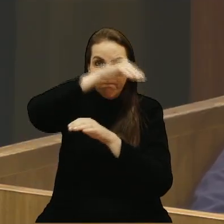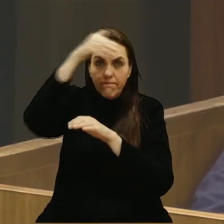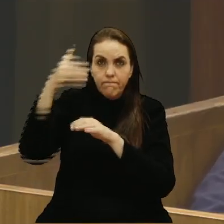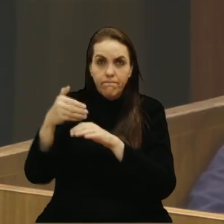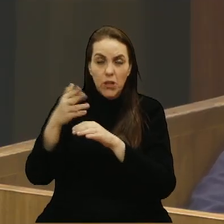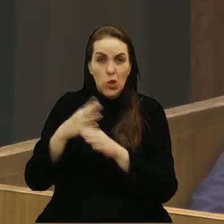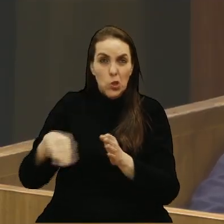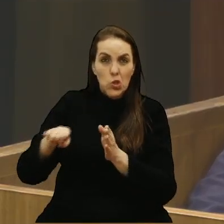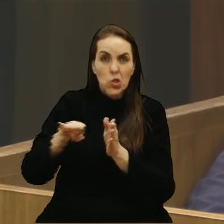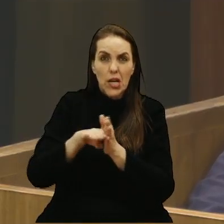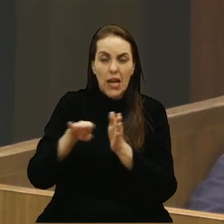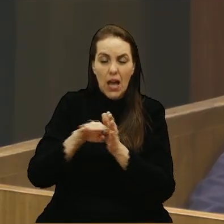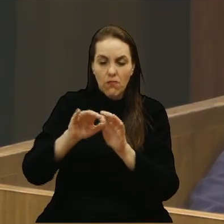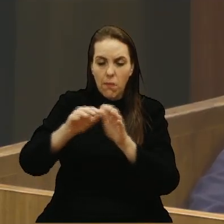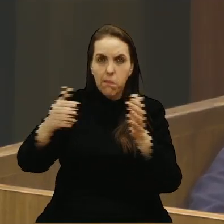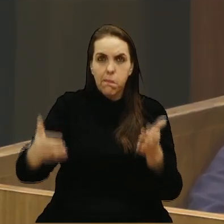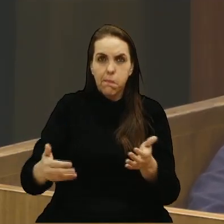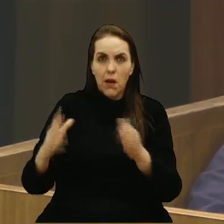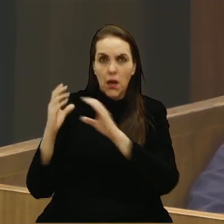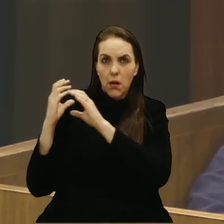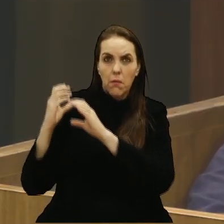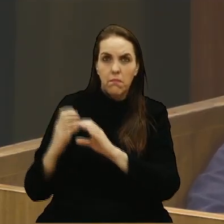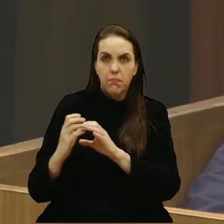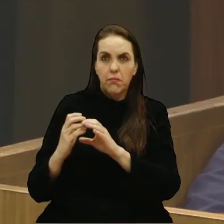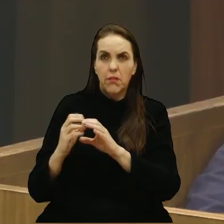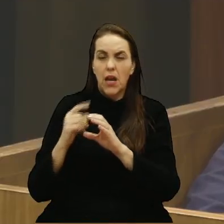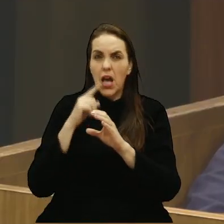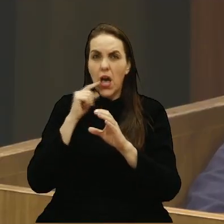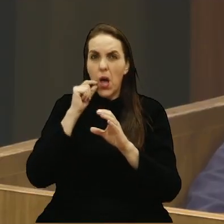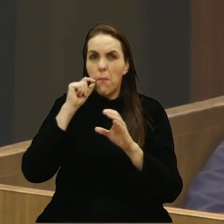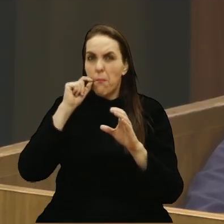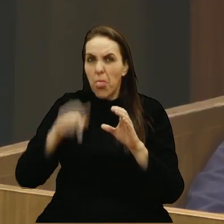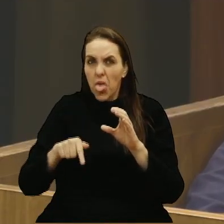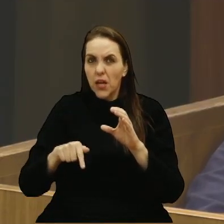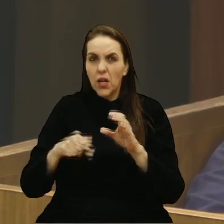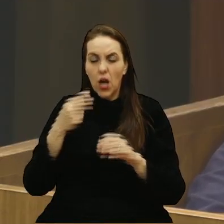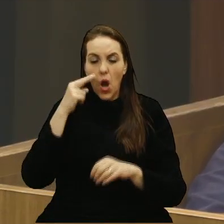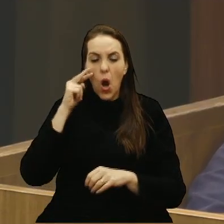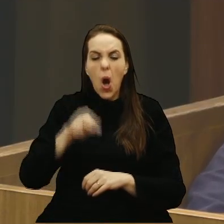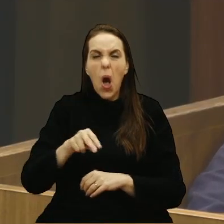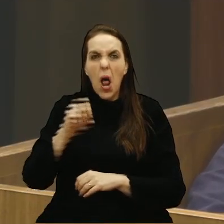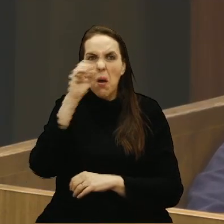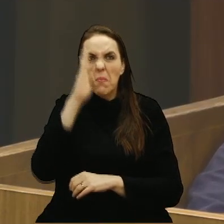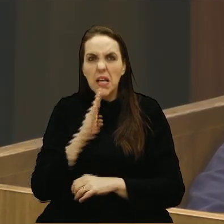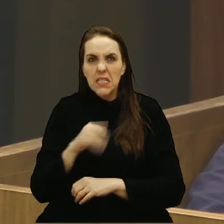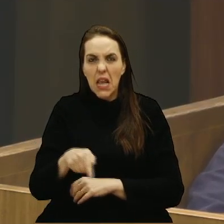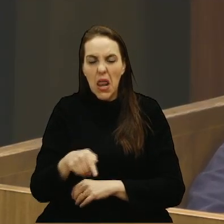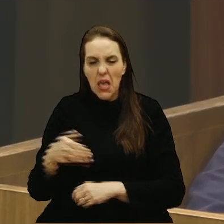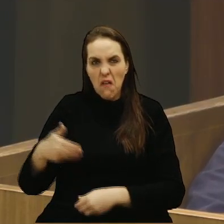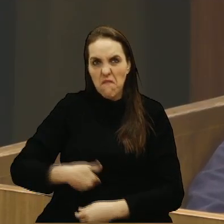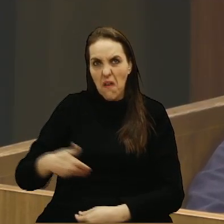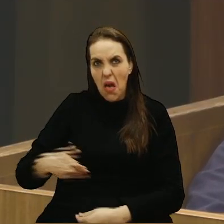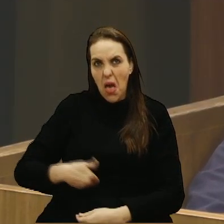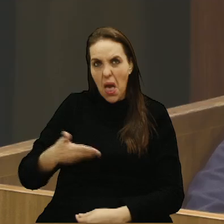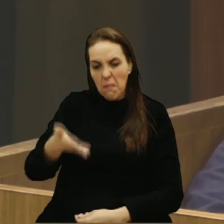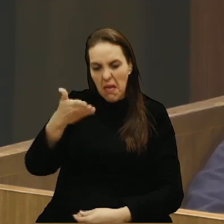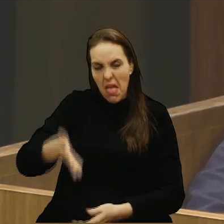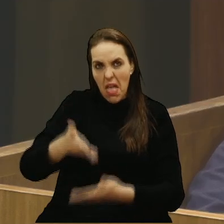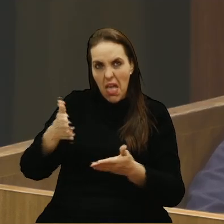no buraco aonde que baixavam os canos, eles cuspiam para baixo e diziam: olha os brasileiros que vêm aqui matar fome.